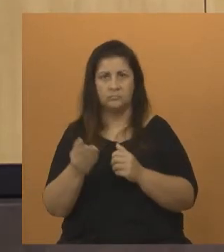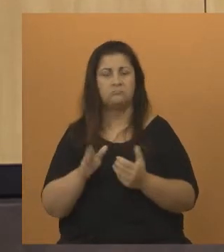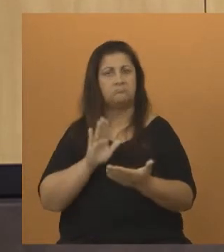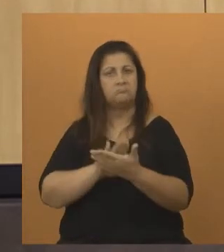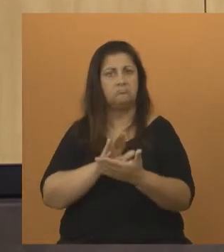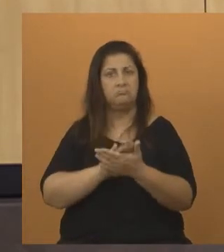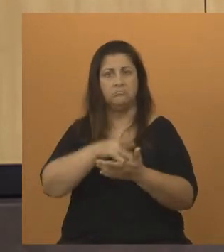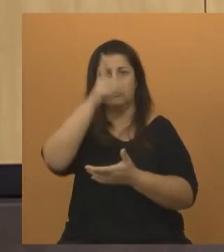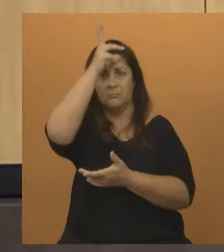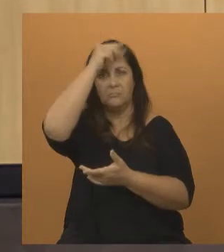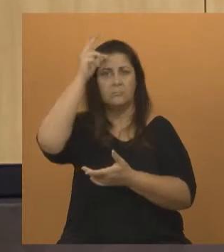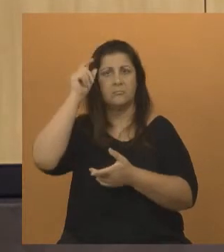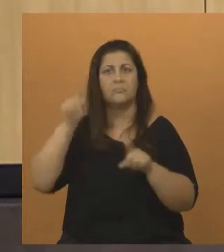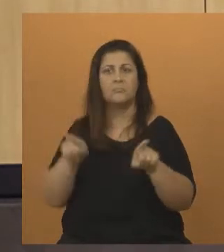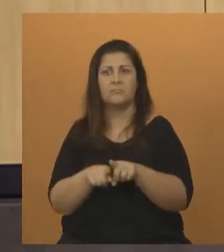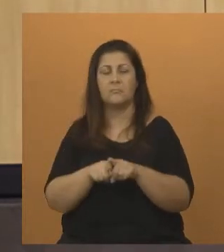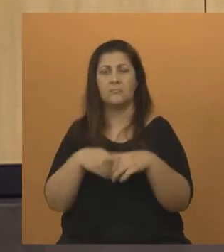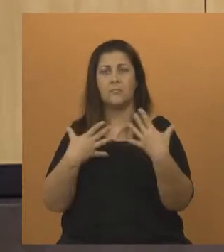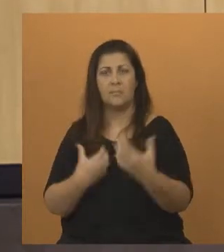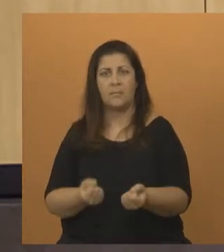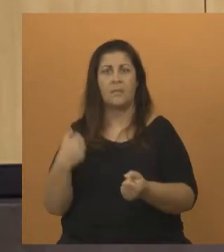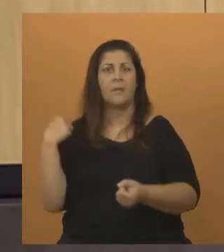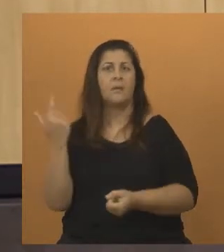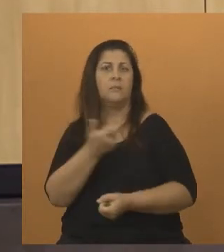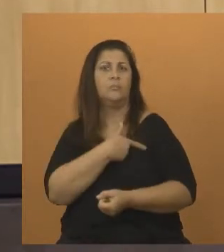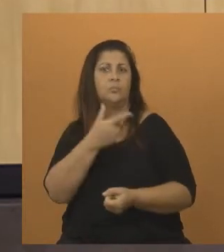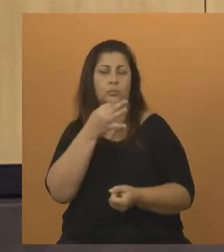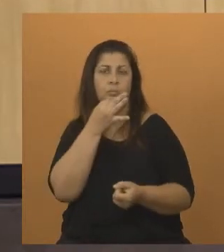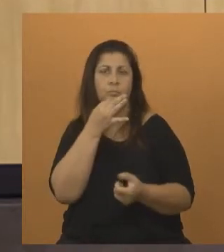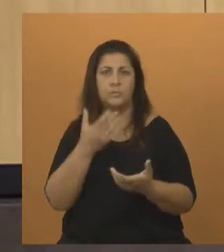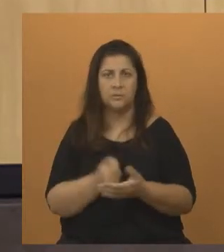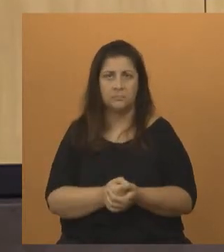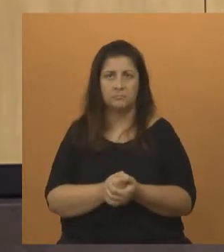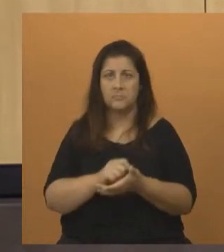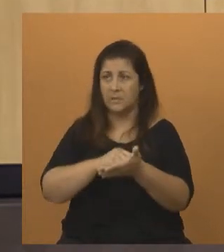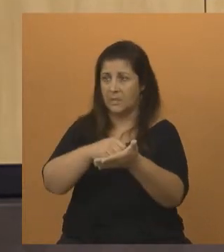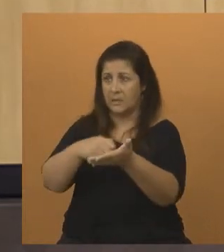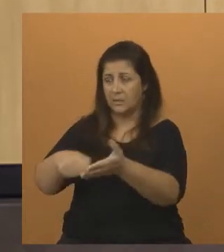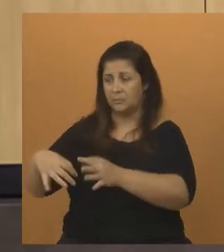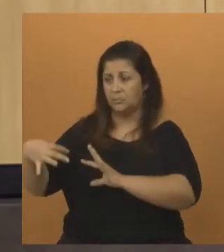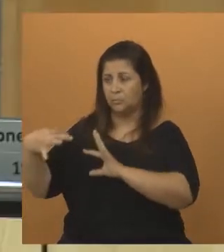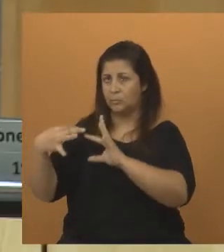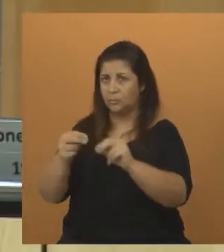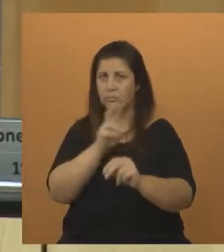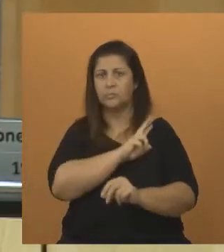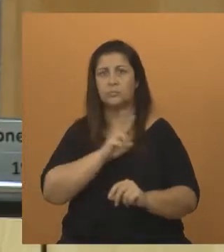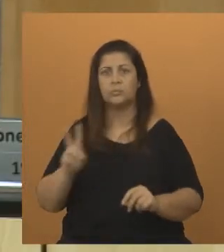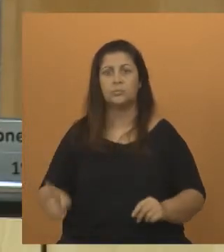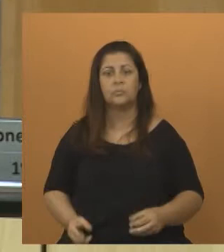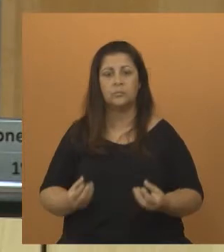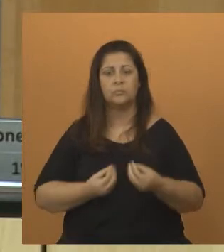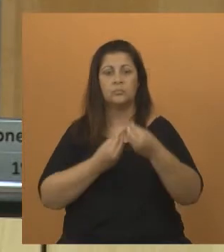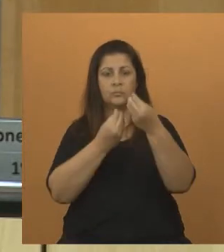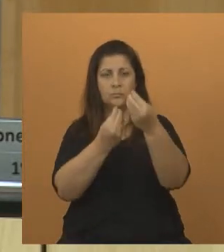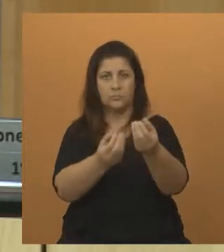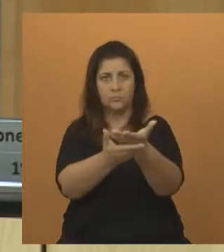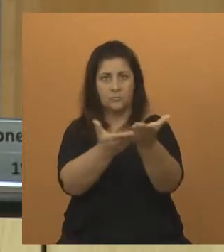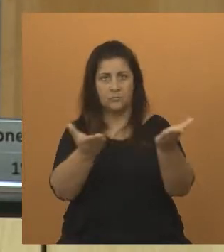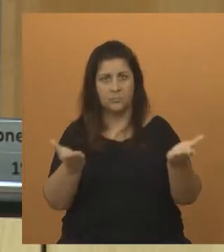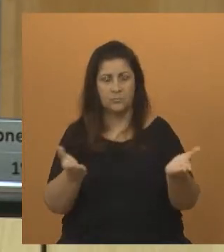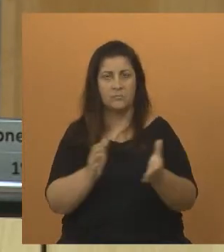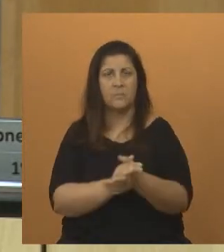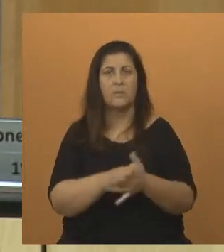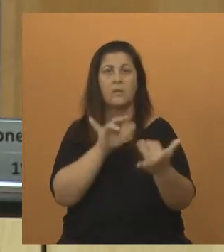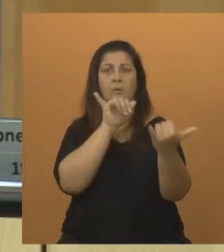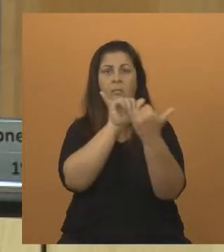parabenizar o prefeito também por ter aceito a nossa indicação, assinada por todos os vereadores, concedendo a vocês a remissão